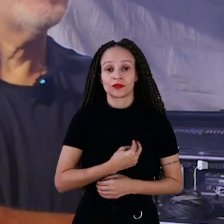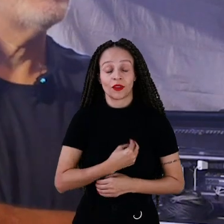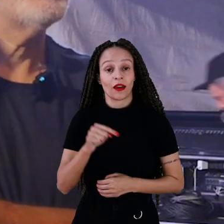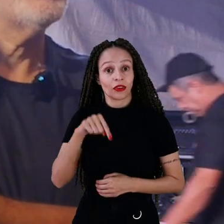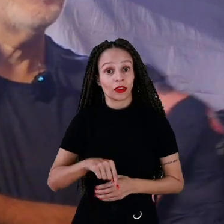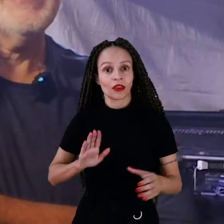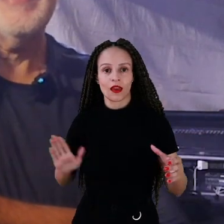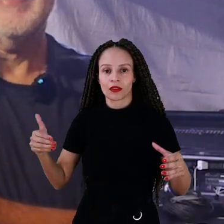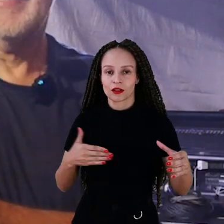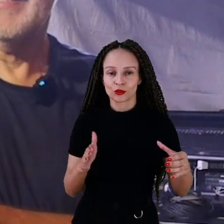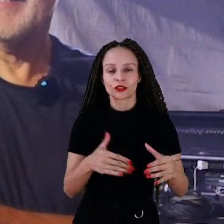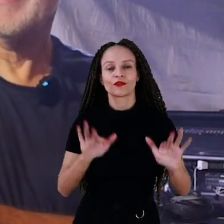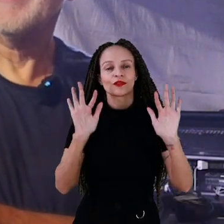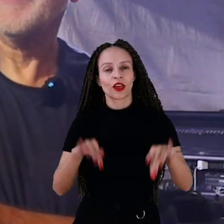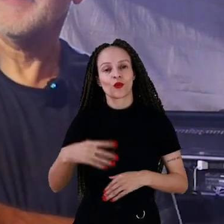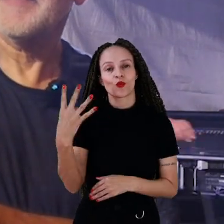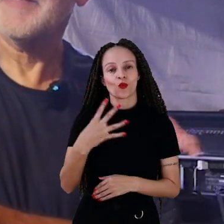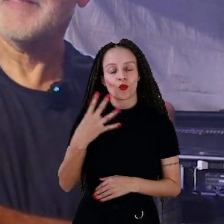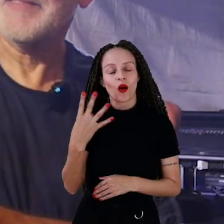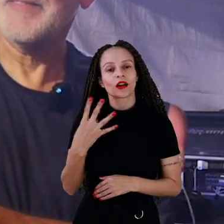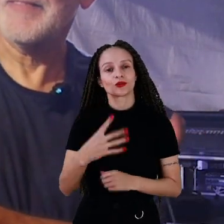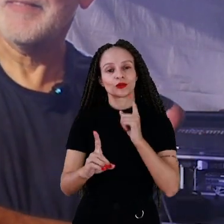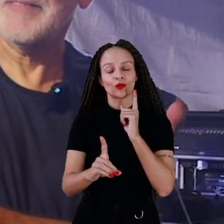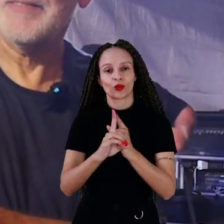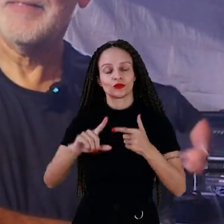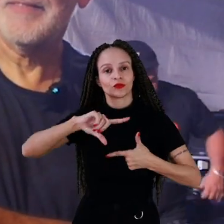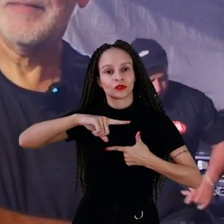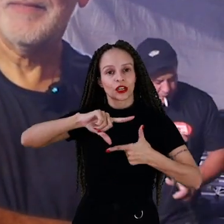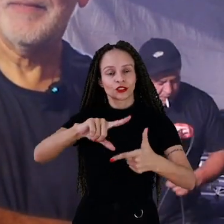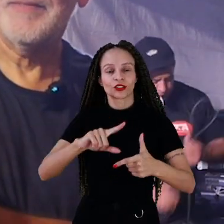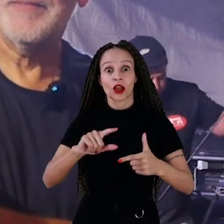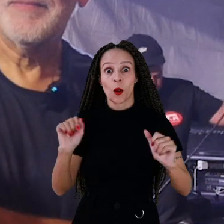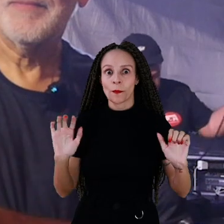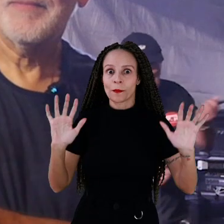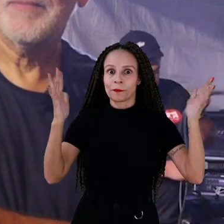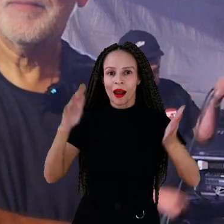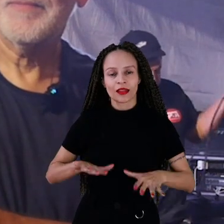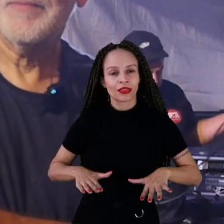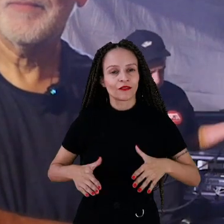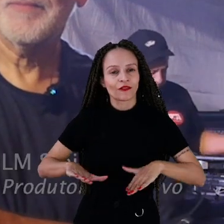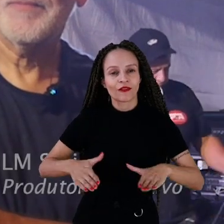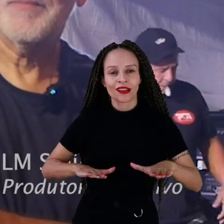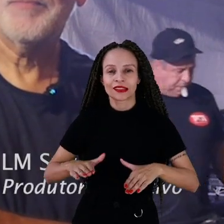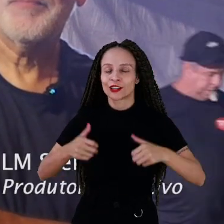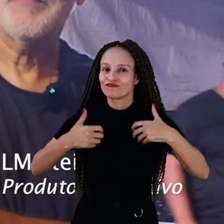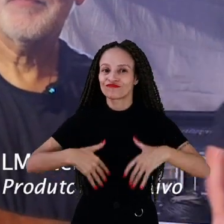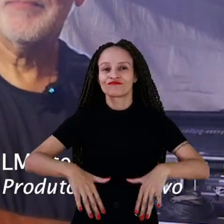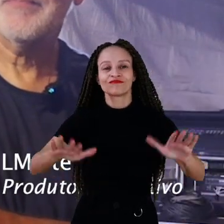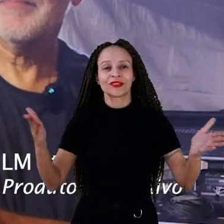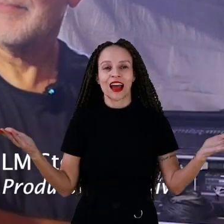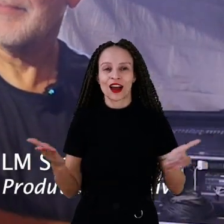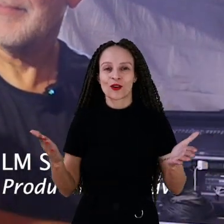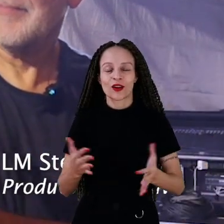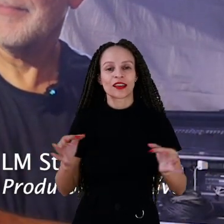Bastidores, quarto encontro. No final do quarto encontro de tradições, o baile de fandango correu solto.